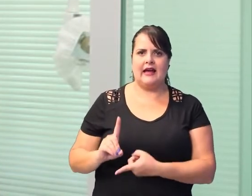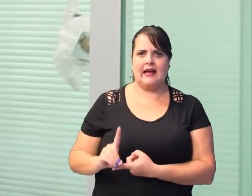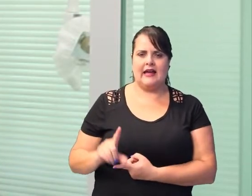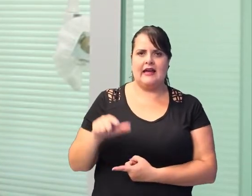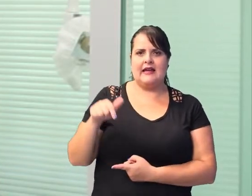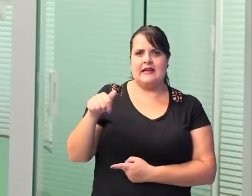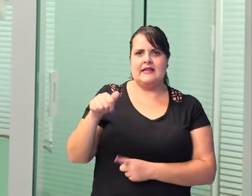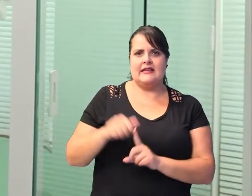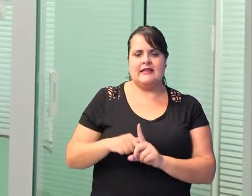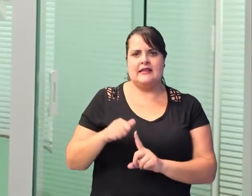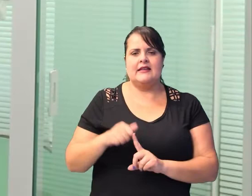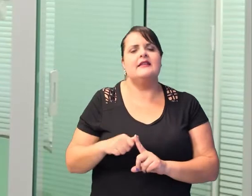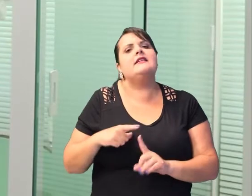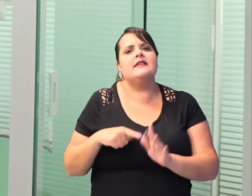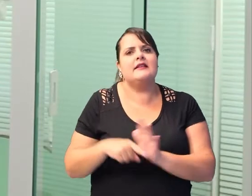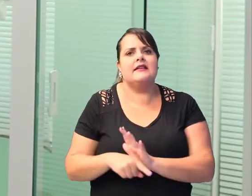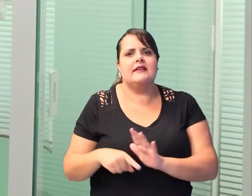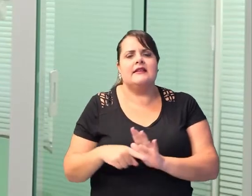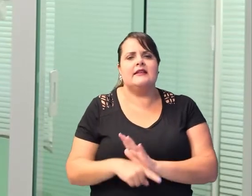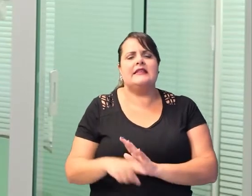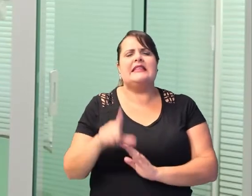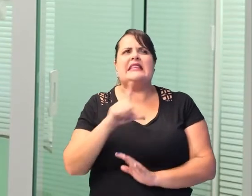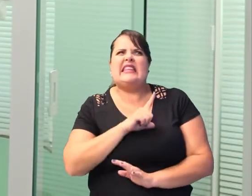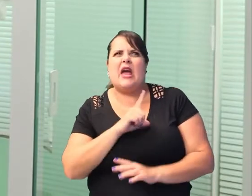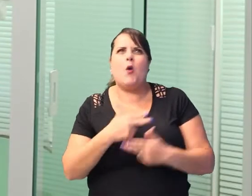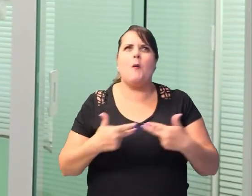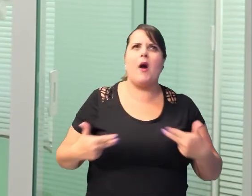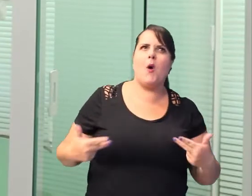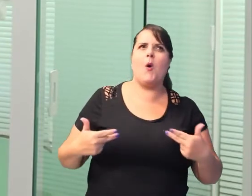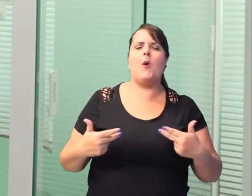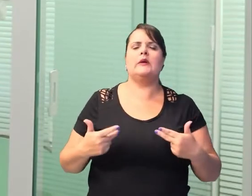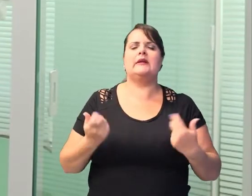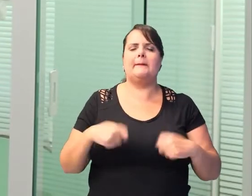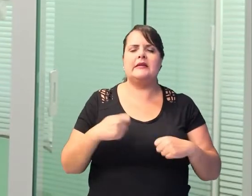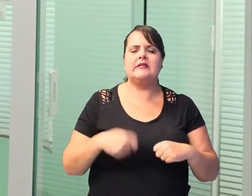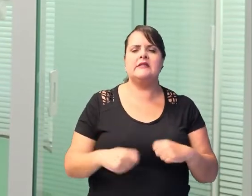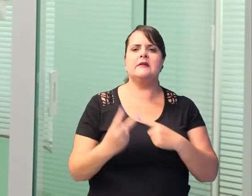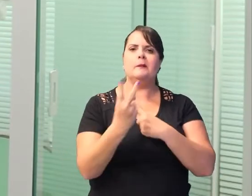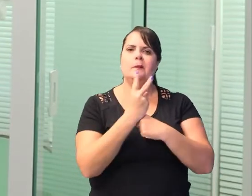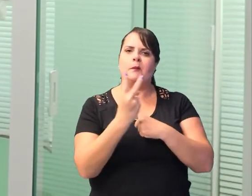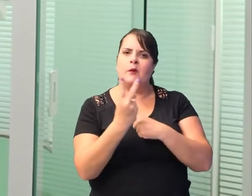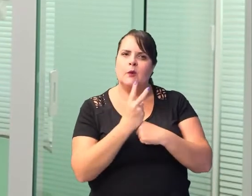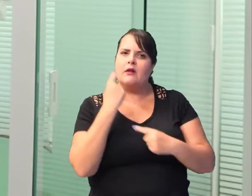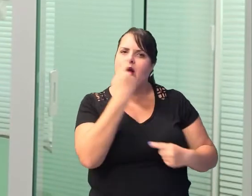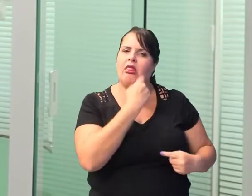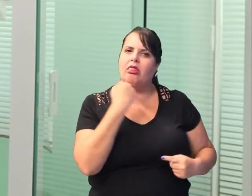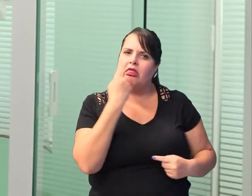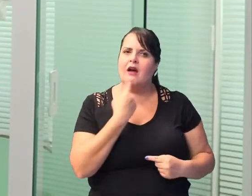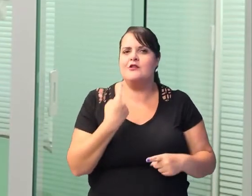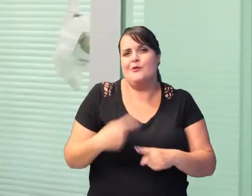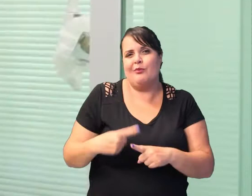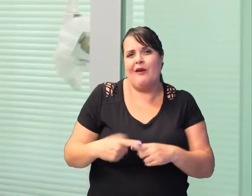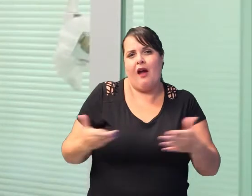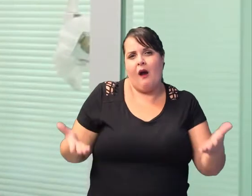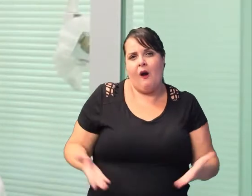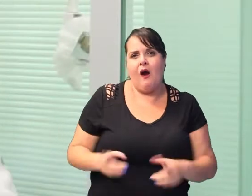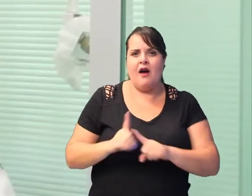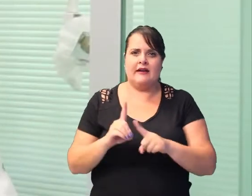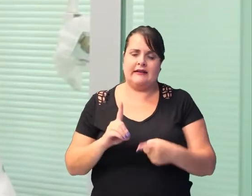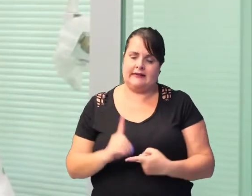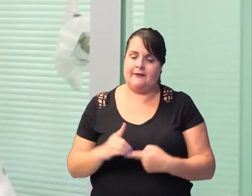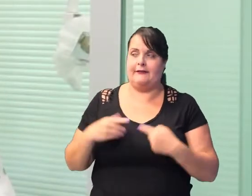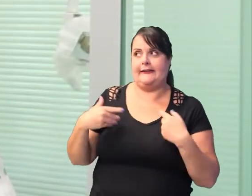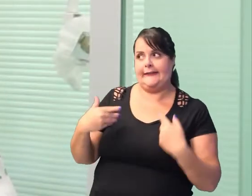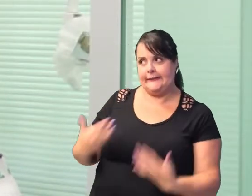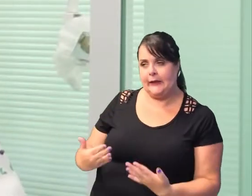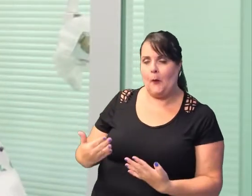e faz a seguinte pergunta existe algum tipo de cuidado a mais que devo ter como os bens silvia